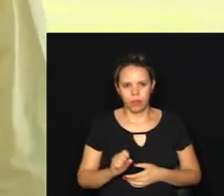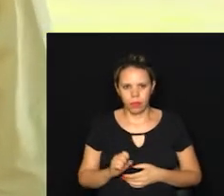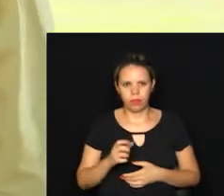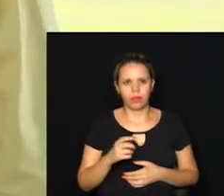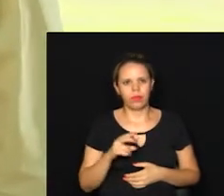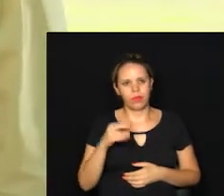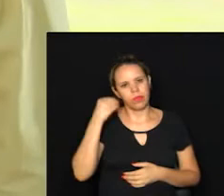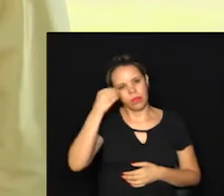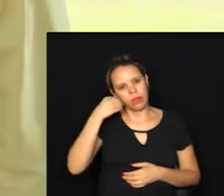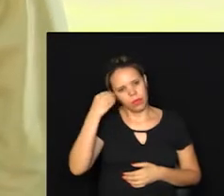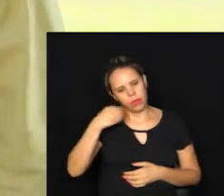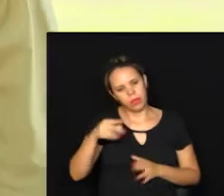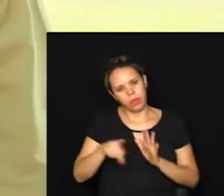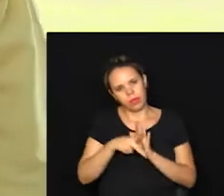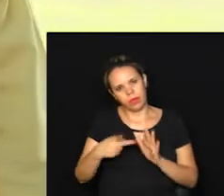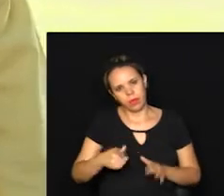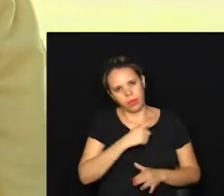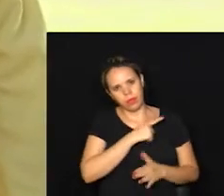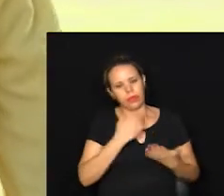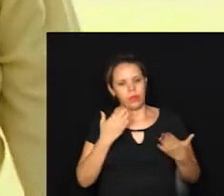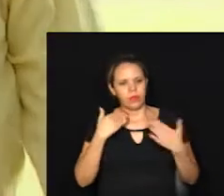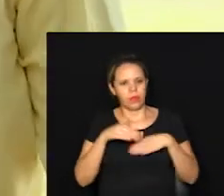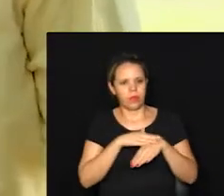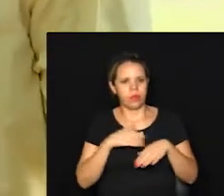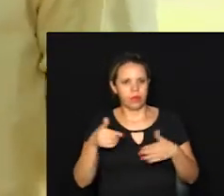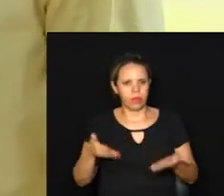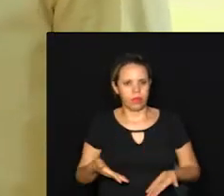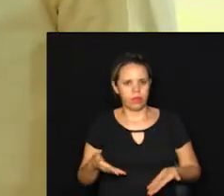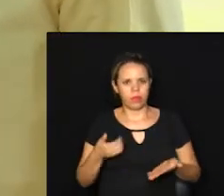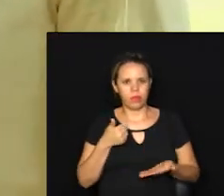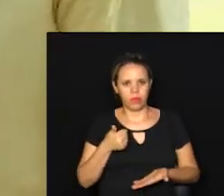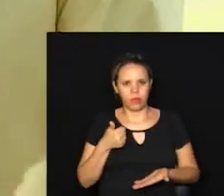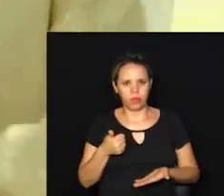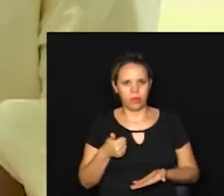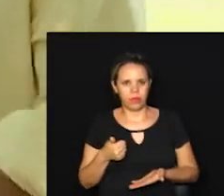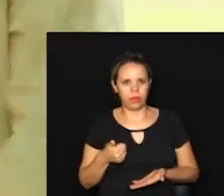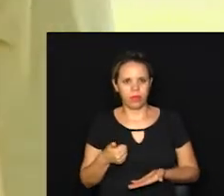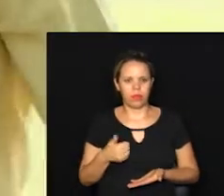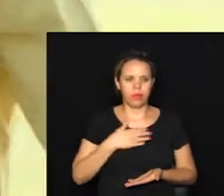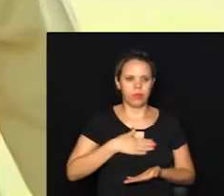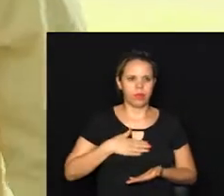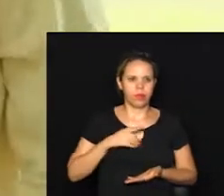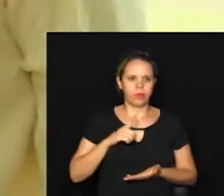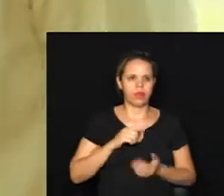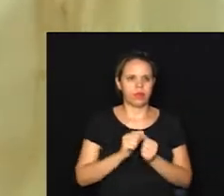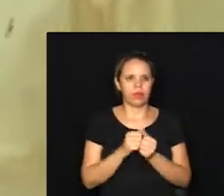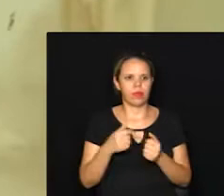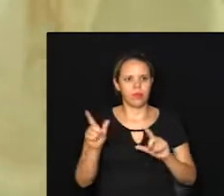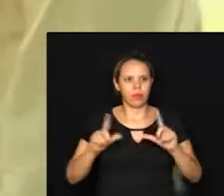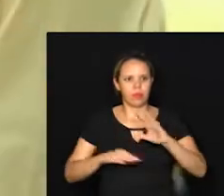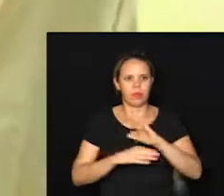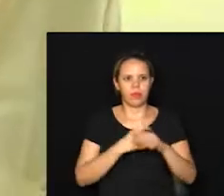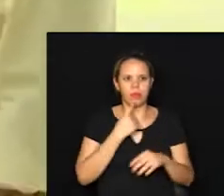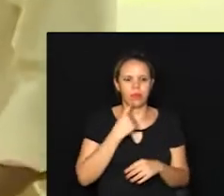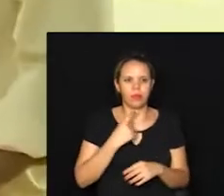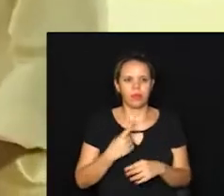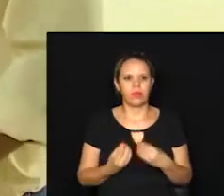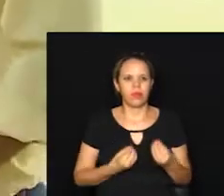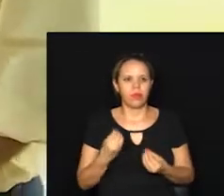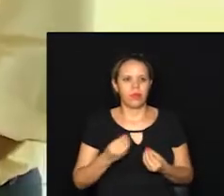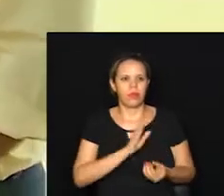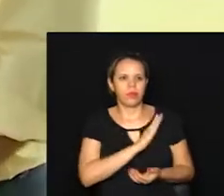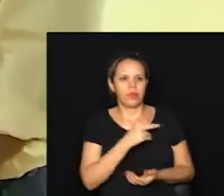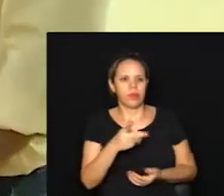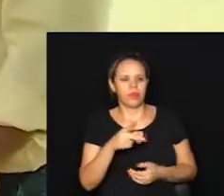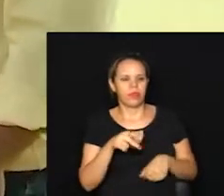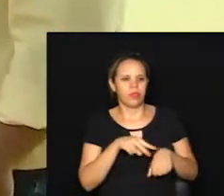do Guarani, e vai bater um papo conosco aqui. Tudo bem, Mariolani? Prazer em tê-lo conosco aqui na TV Câmara Campinas. Como está esse coração